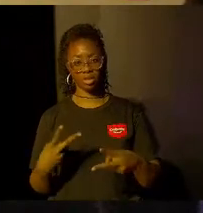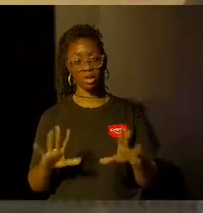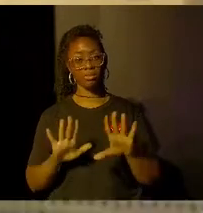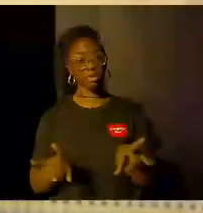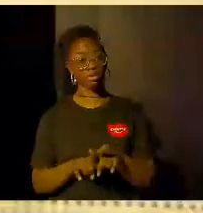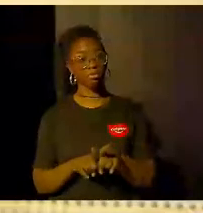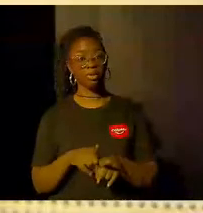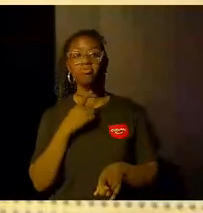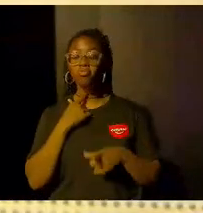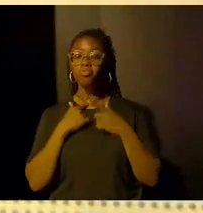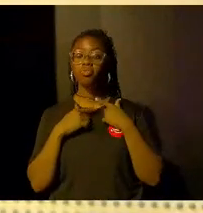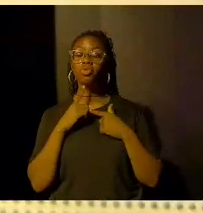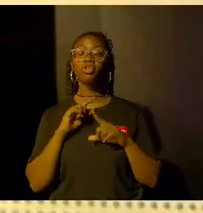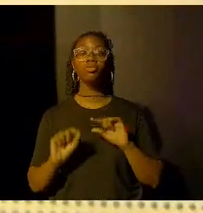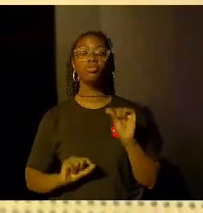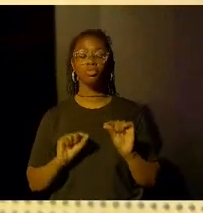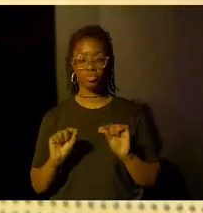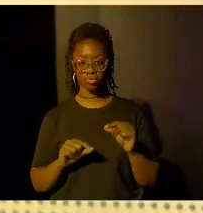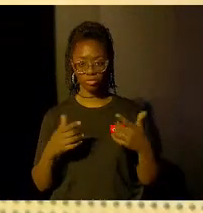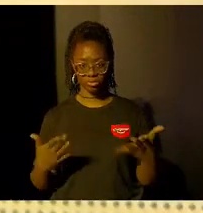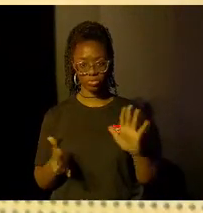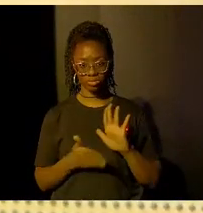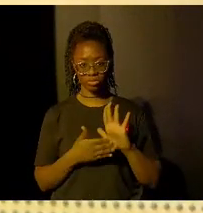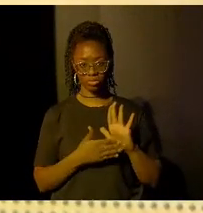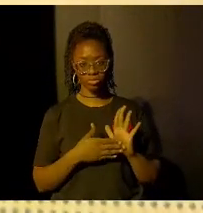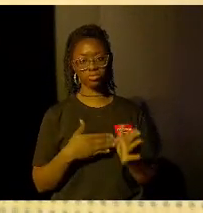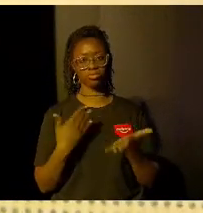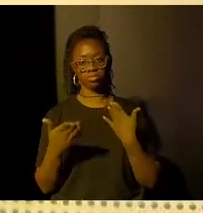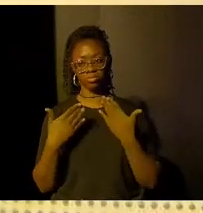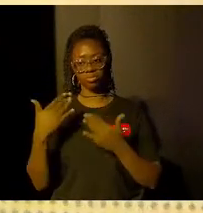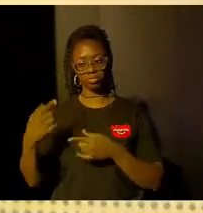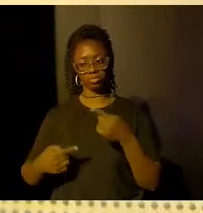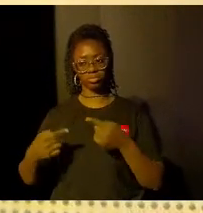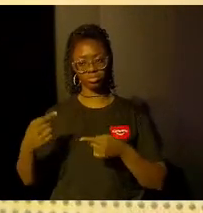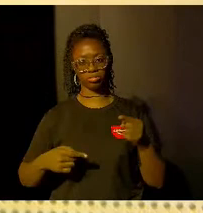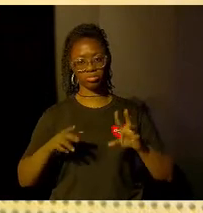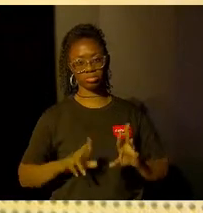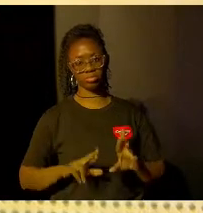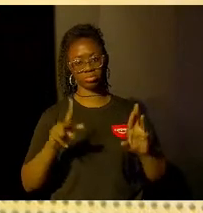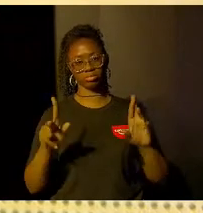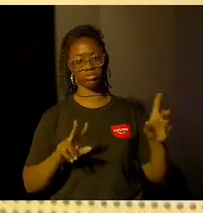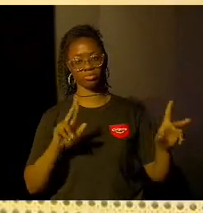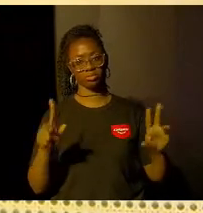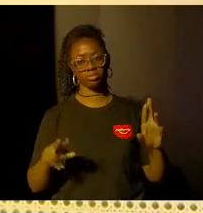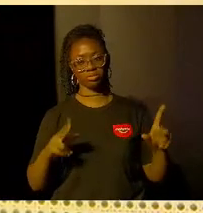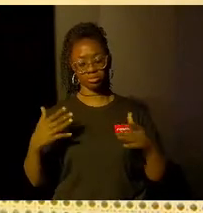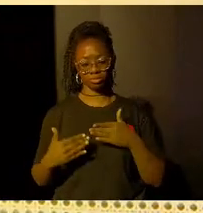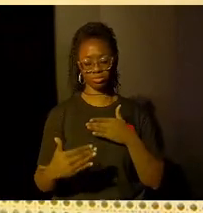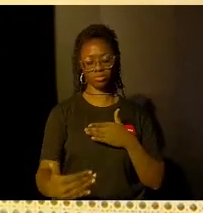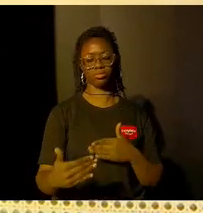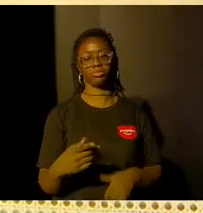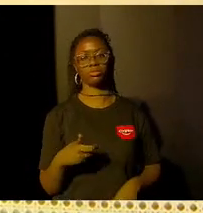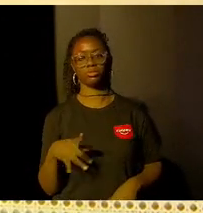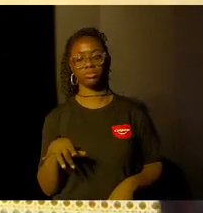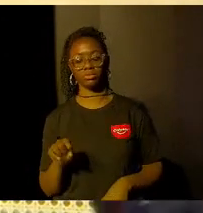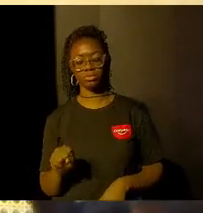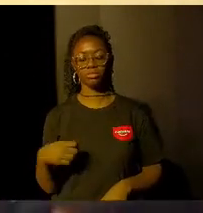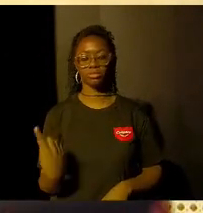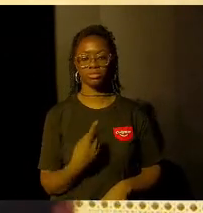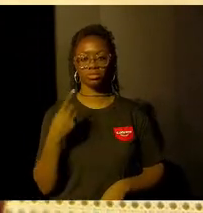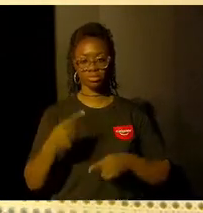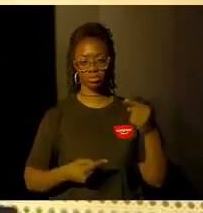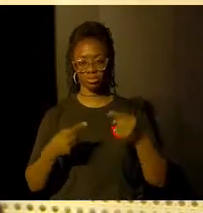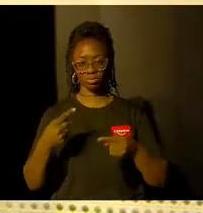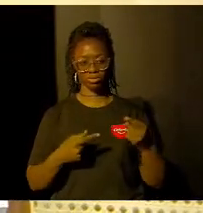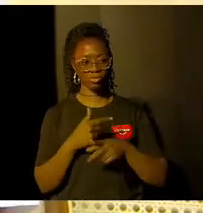queria propor conversas diferentes ao longo dos últimos dias nós discutimos